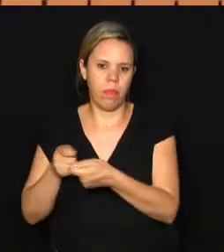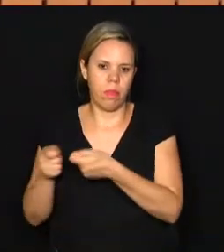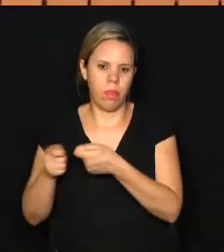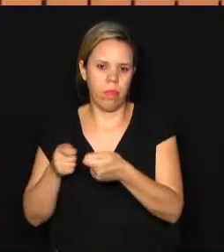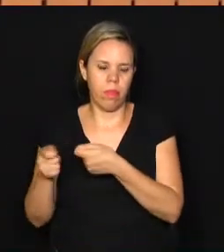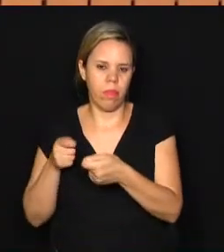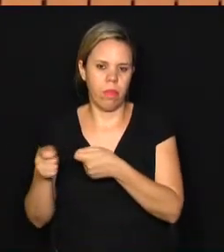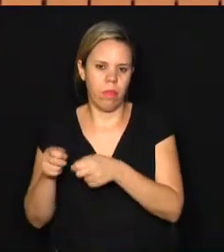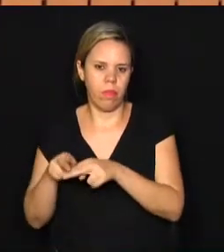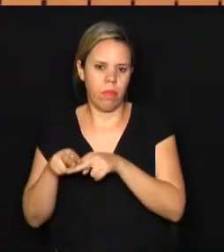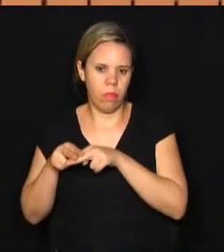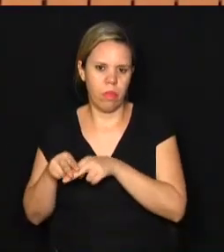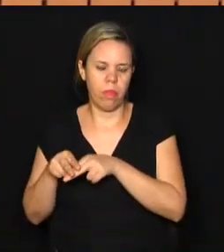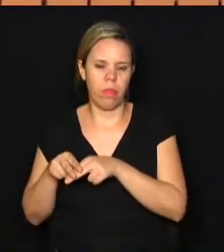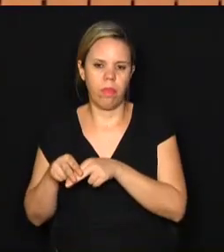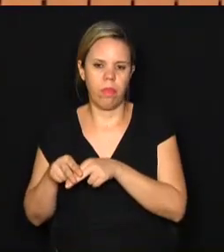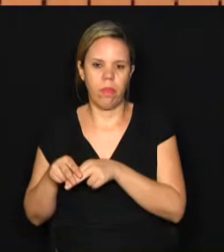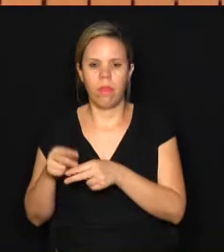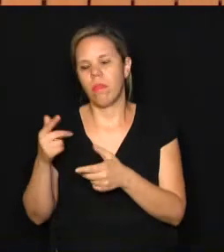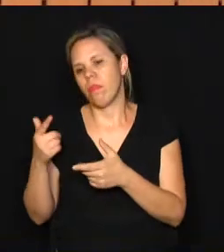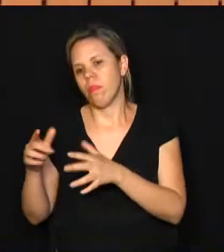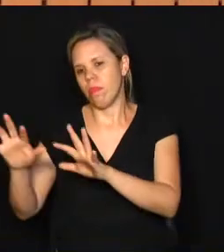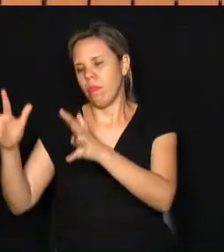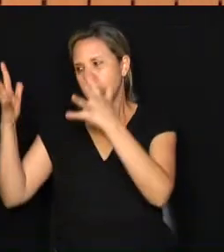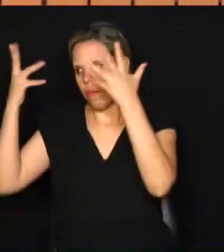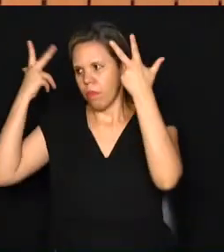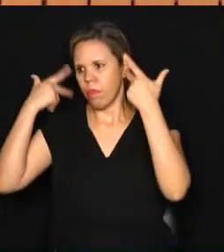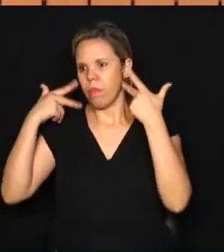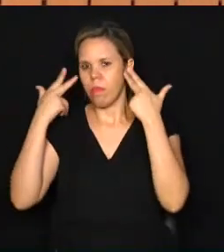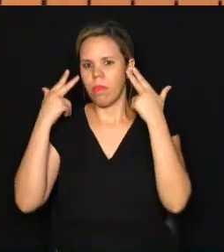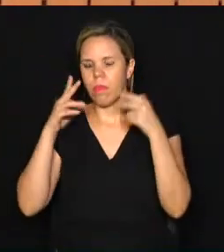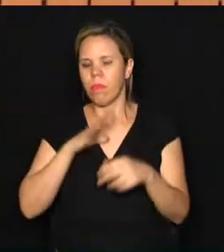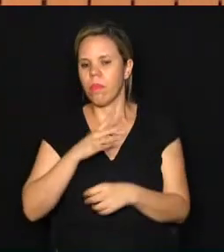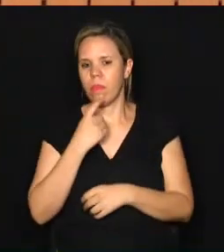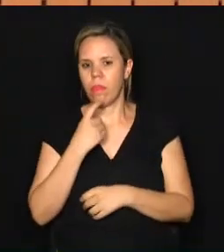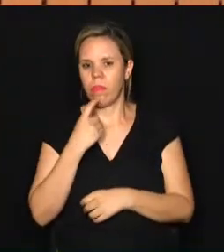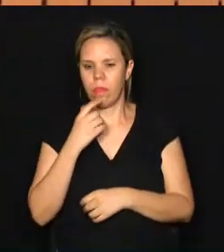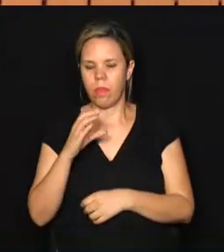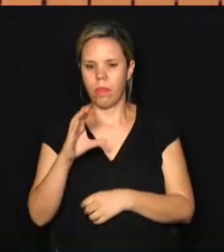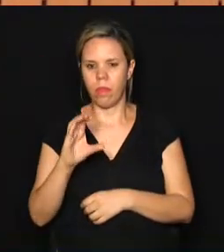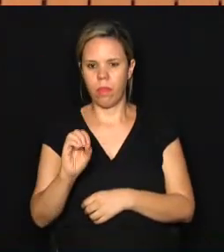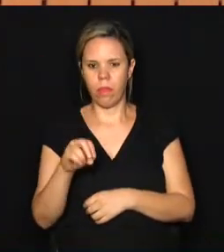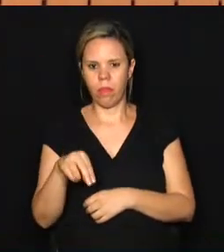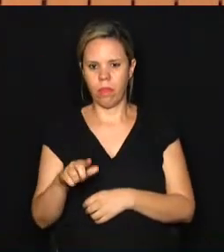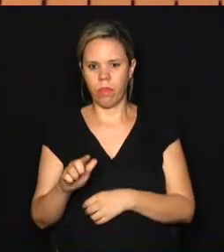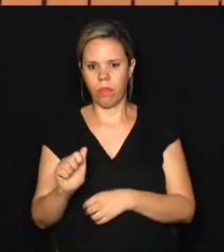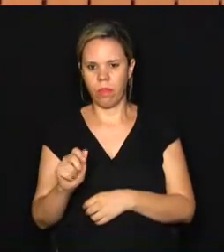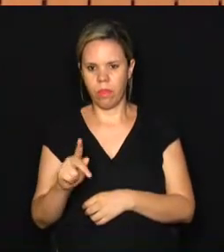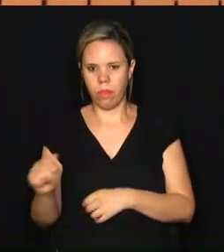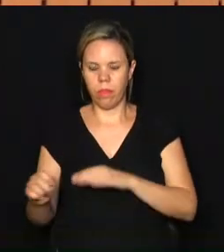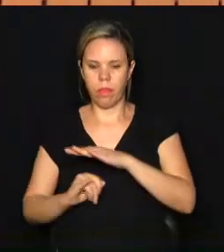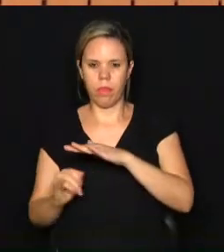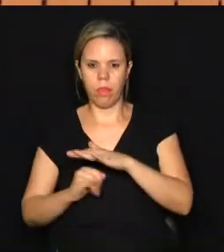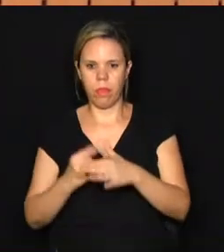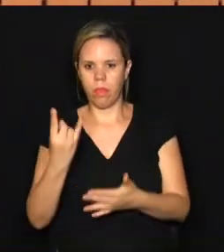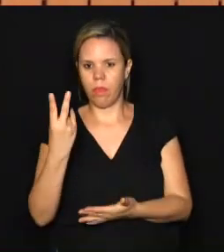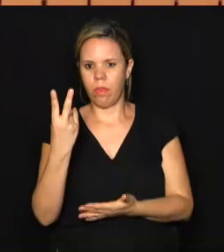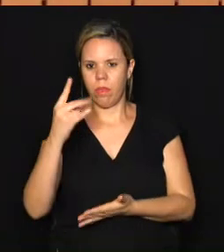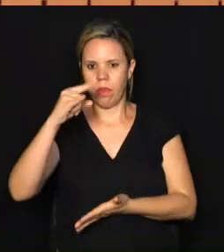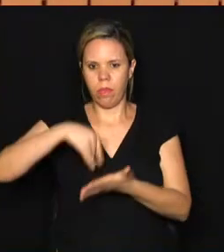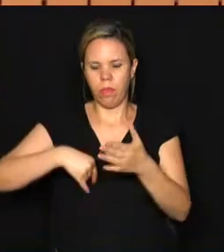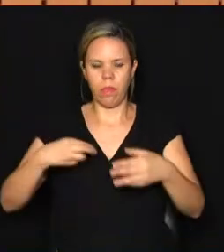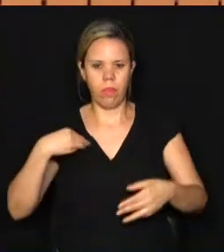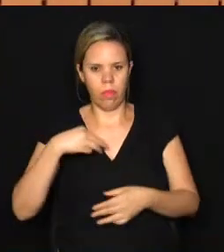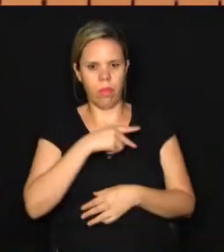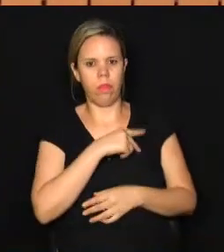conter os maiores fragmentos de mata nativa de Campinas. O Congeapa encaminhou 2 ofícios ao Ministério Público, um